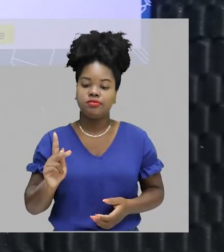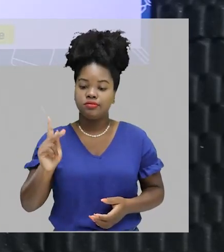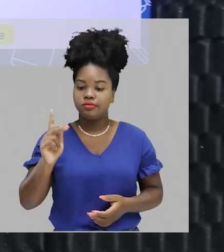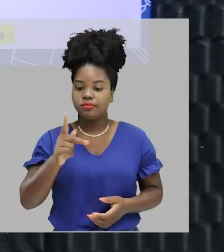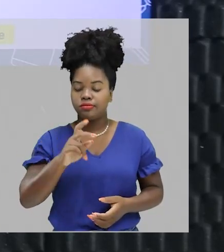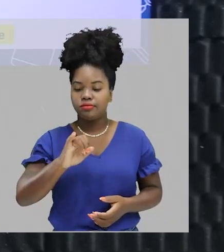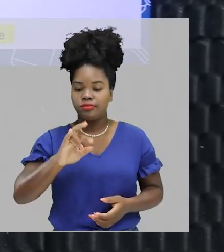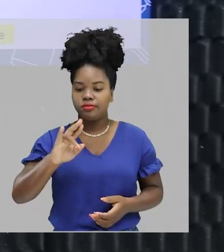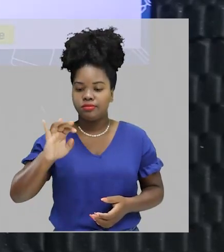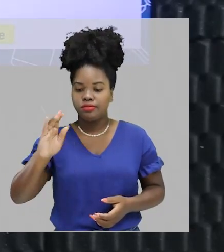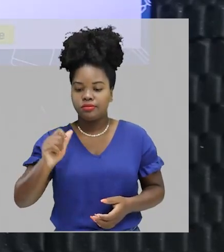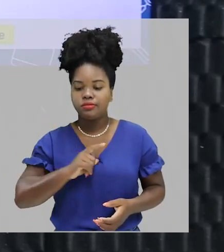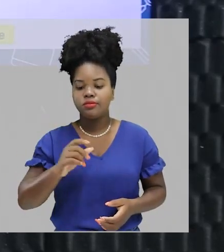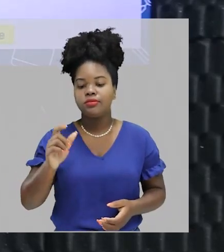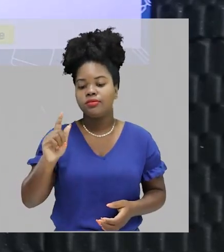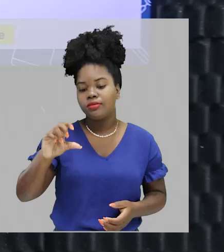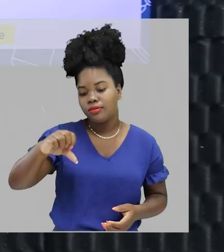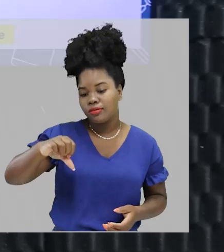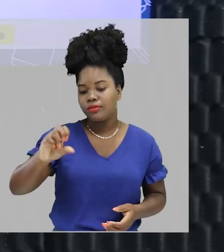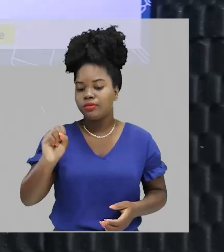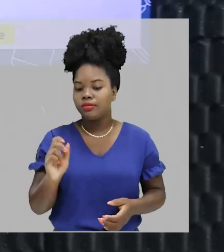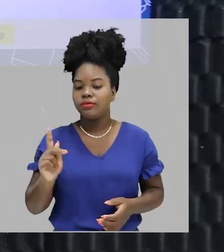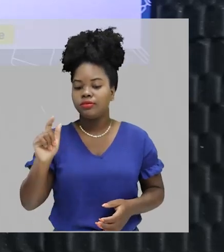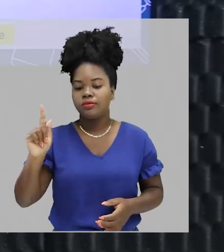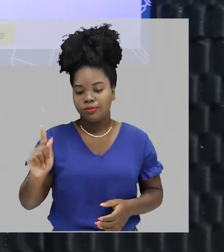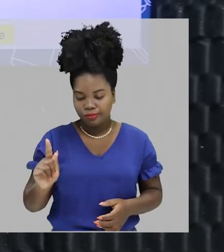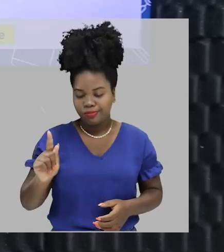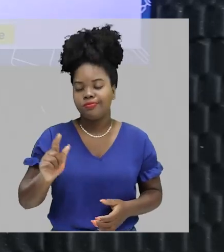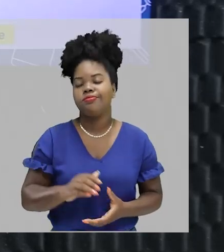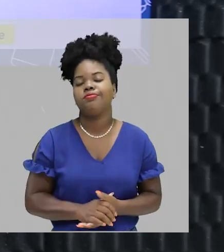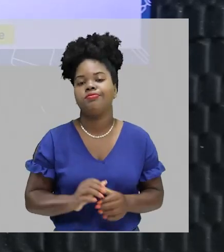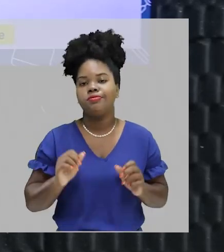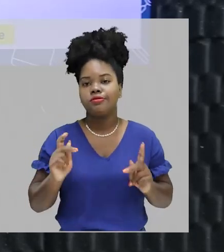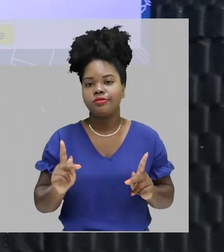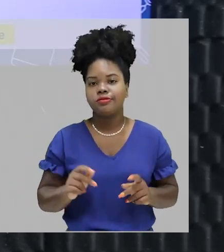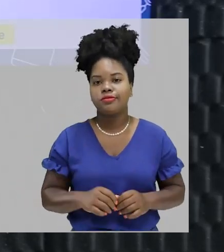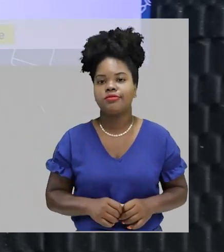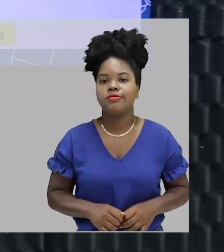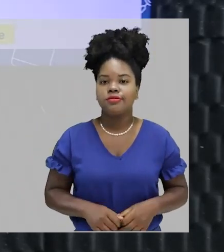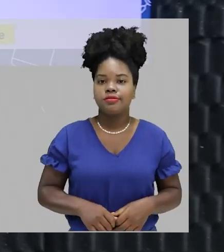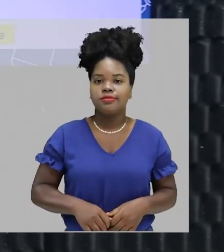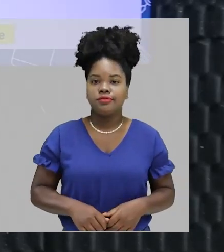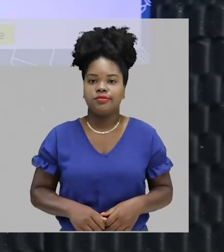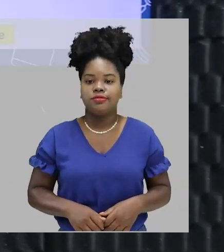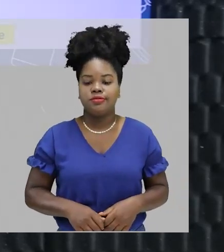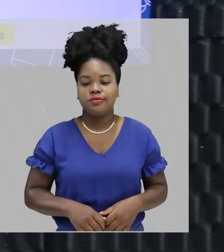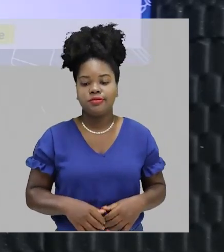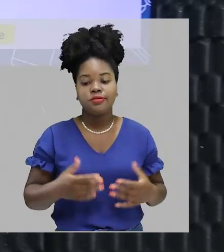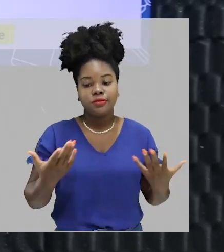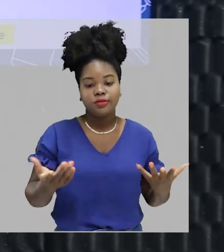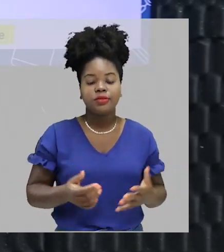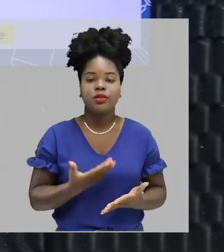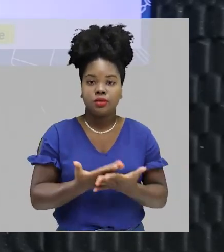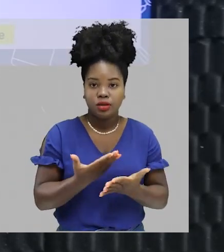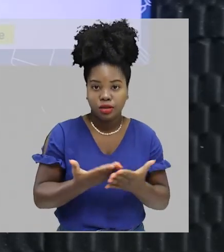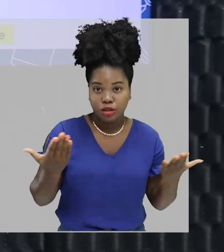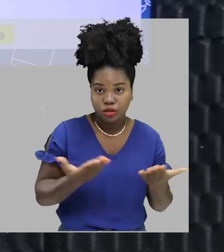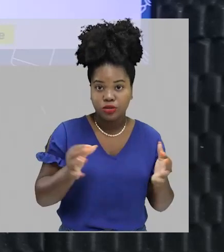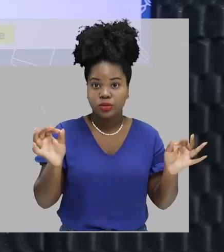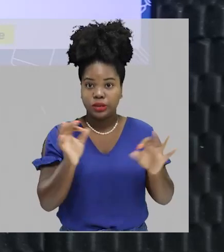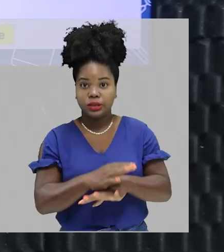é possível obter 98 kg do ácido sulfúrico. Tudo bem, turminha? Essa foi a nossa aula,